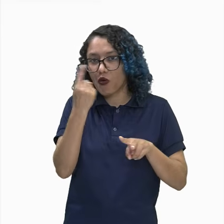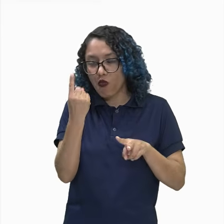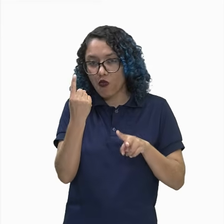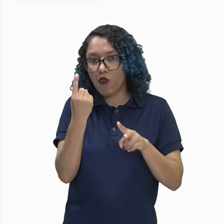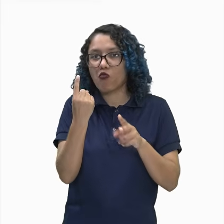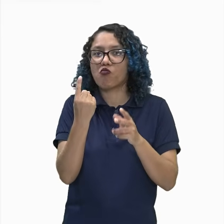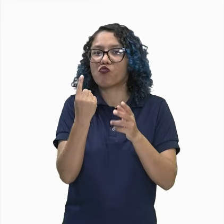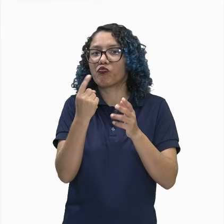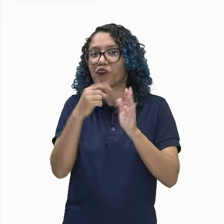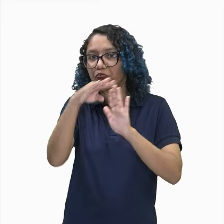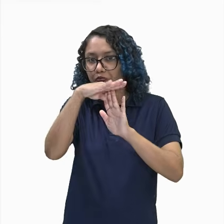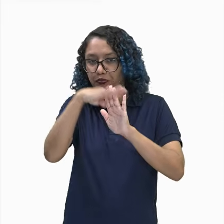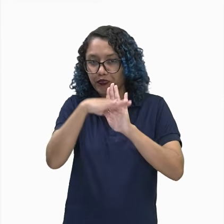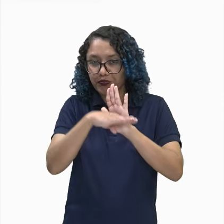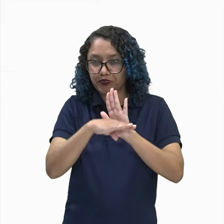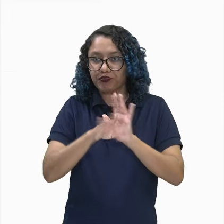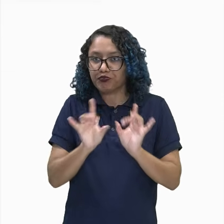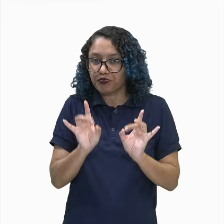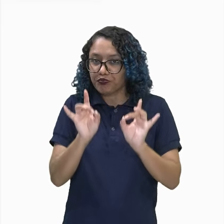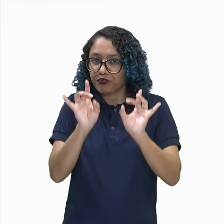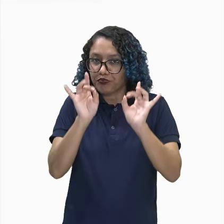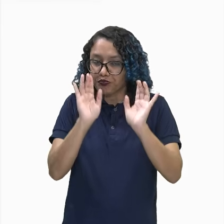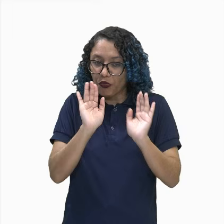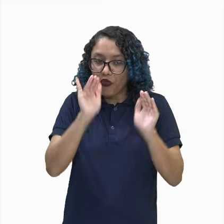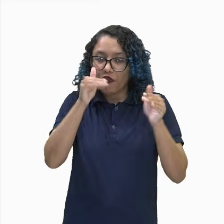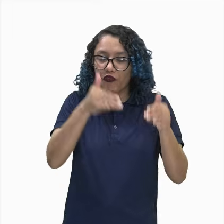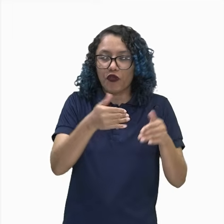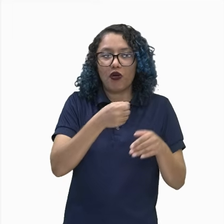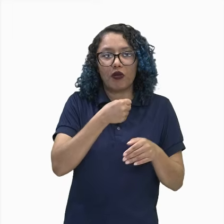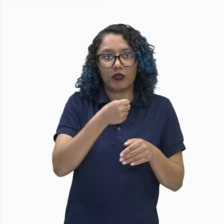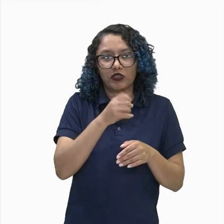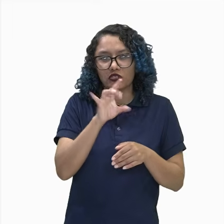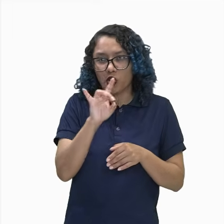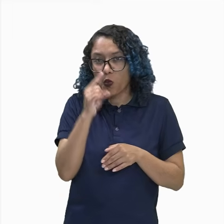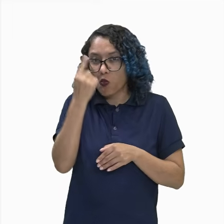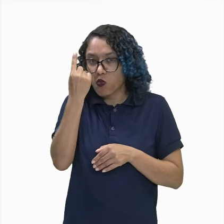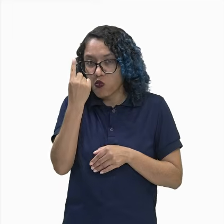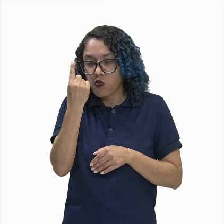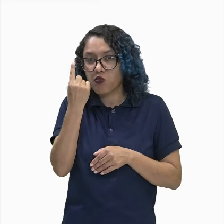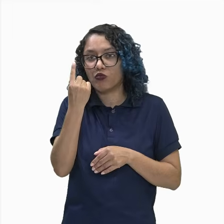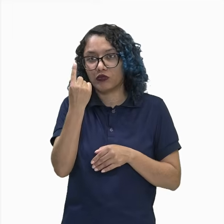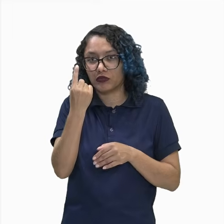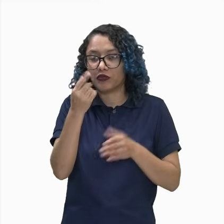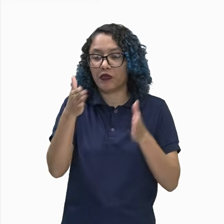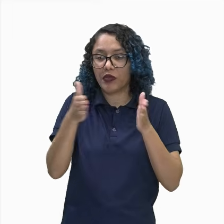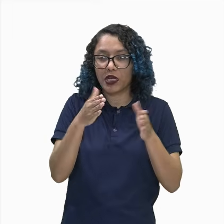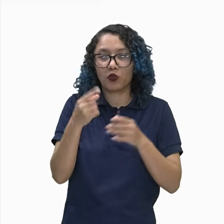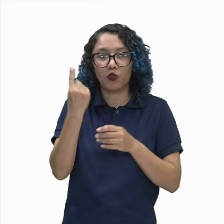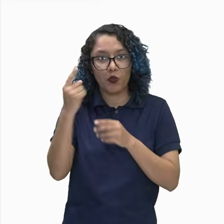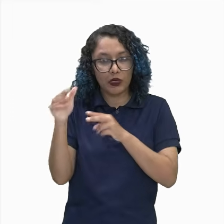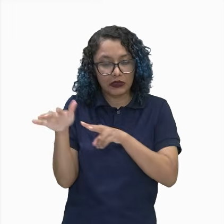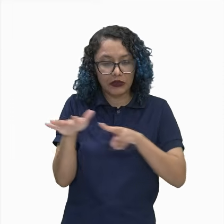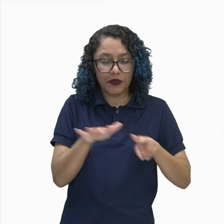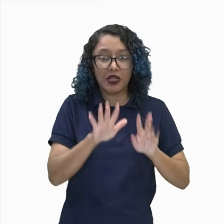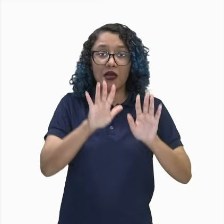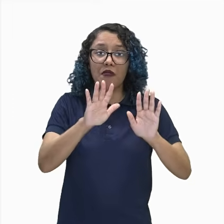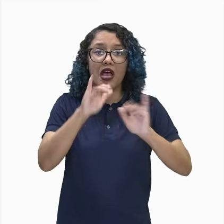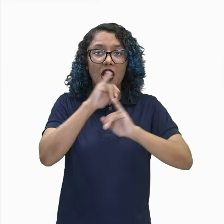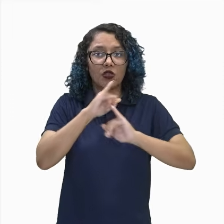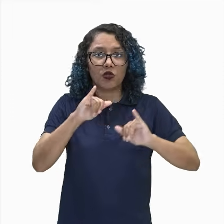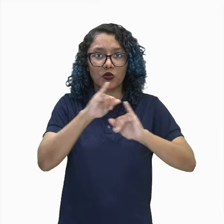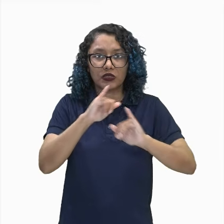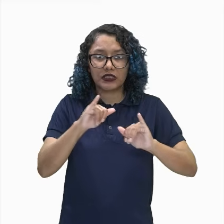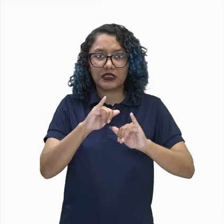especial relacionado à reportagem. Uma vez por semana, enquanto que para as notícias temos aí, em média, uns